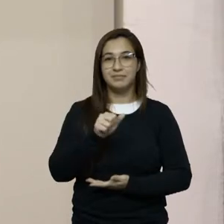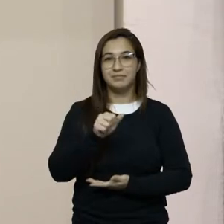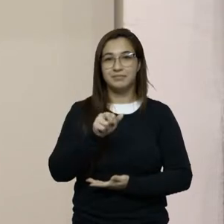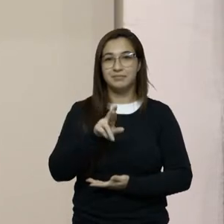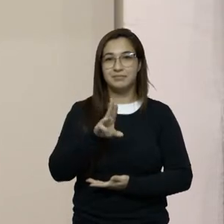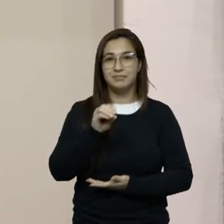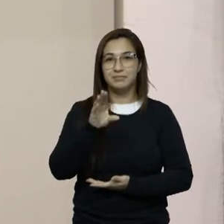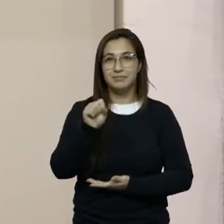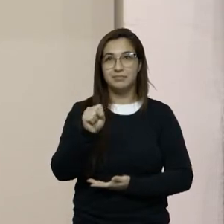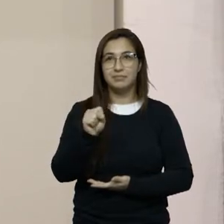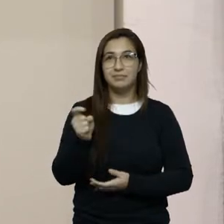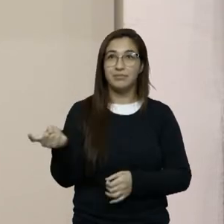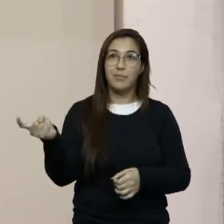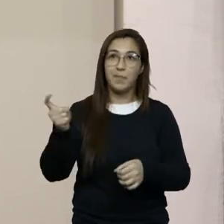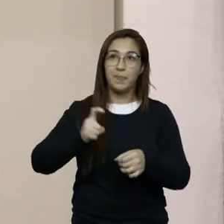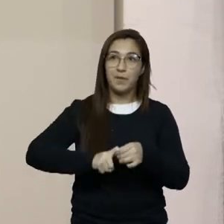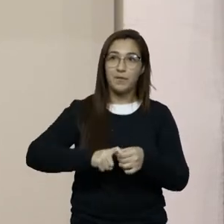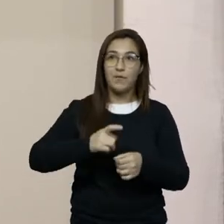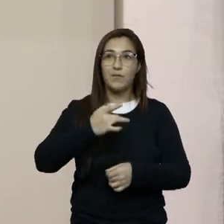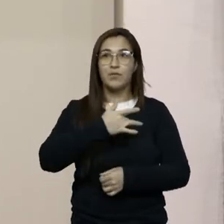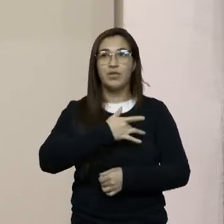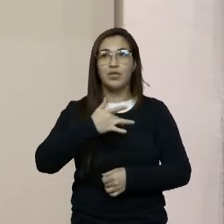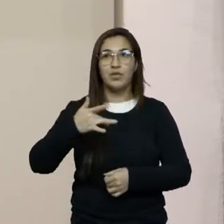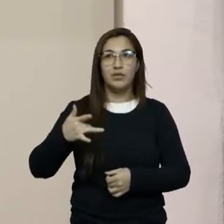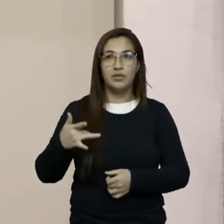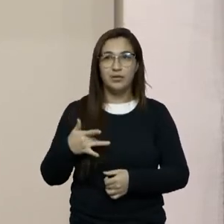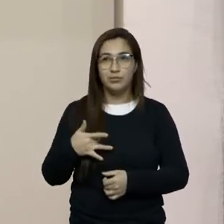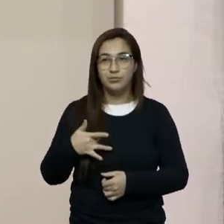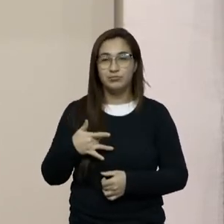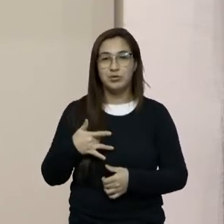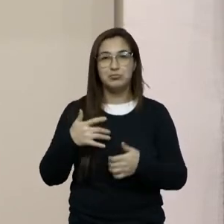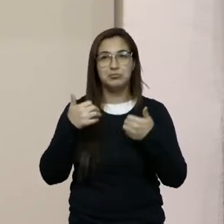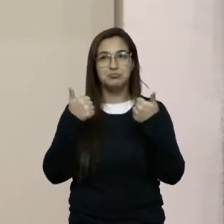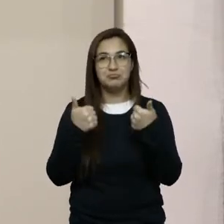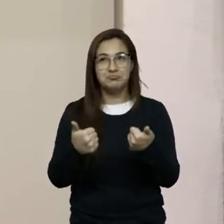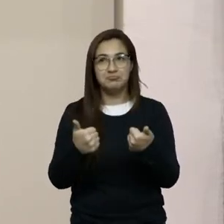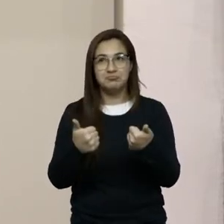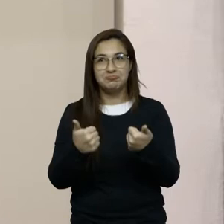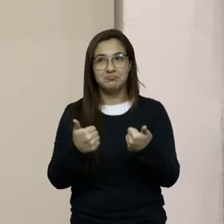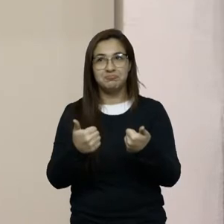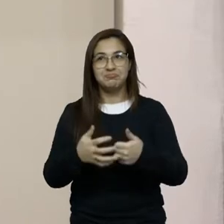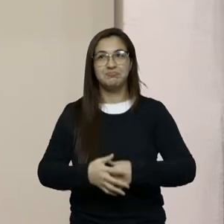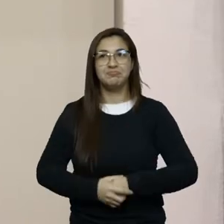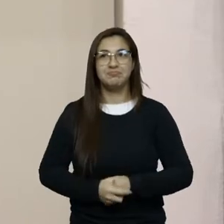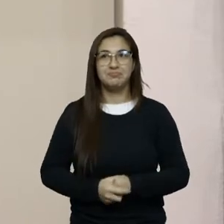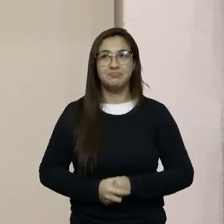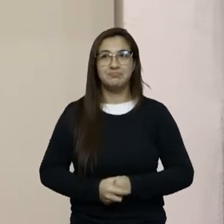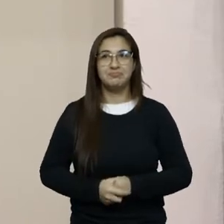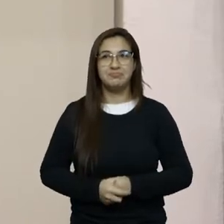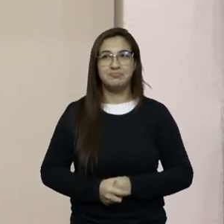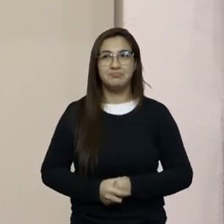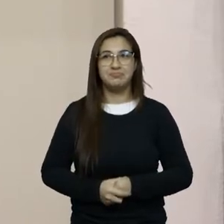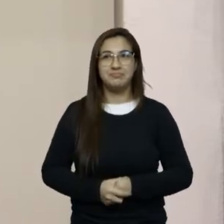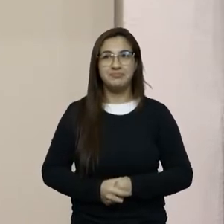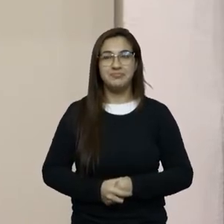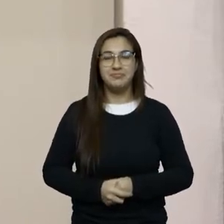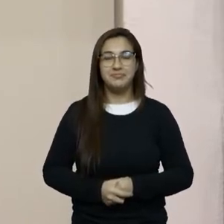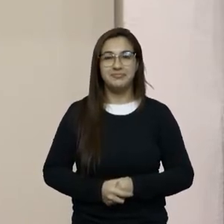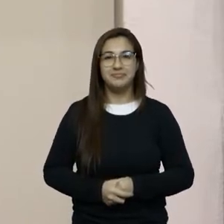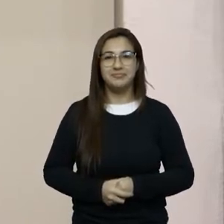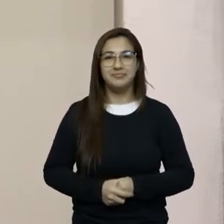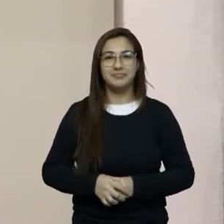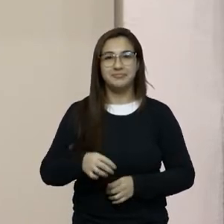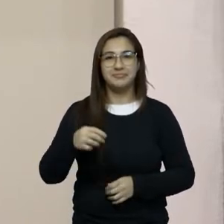o que retorna com saúde né que só largam saúde Deputado